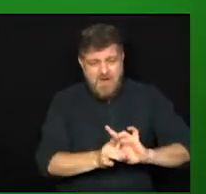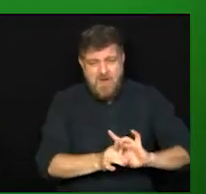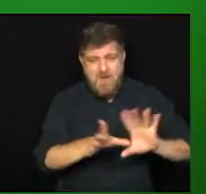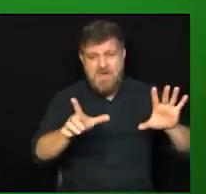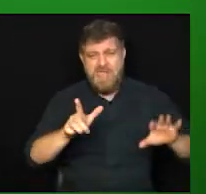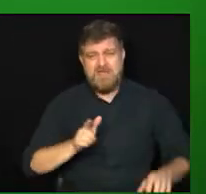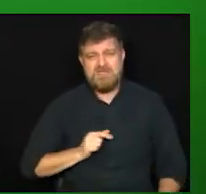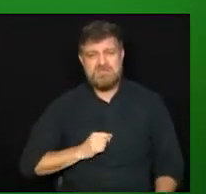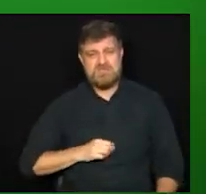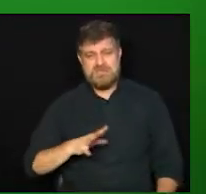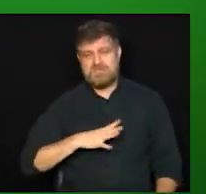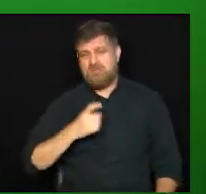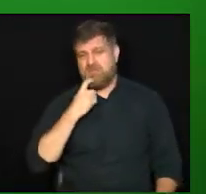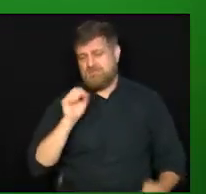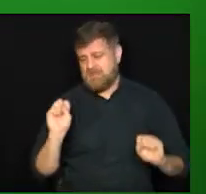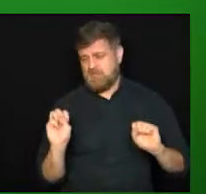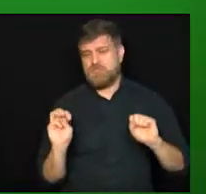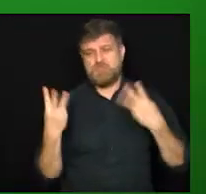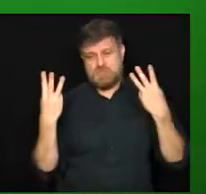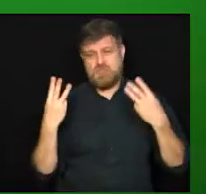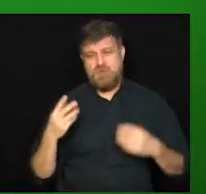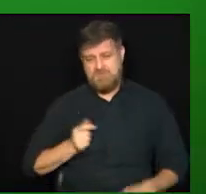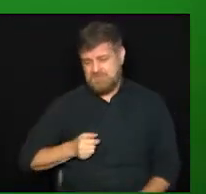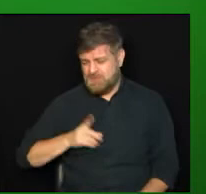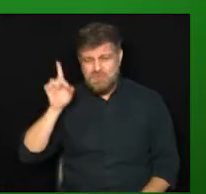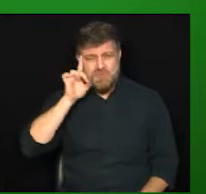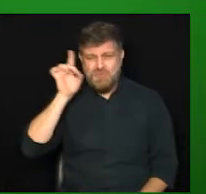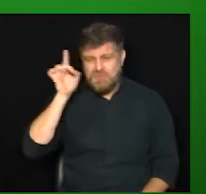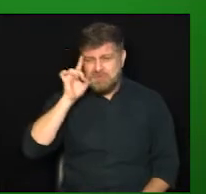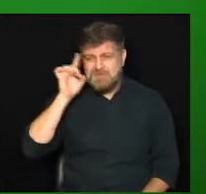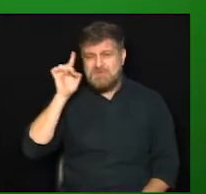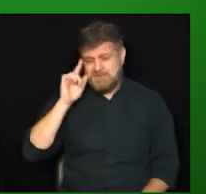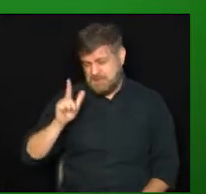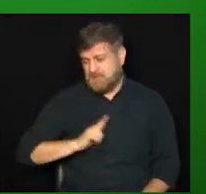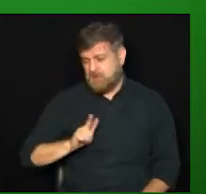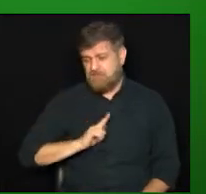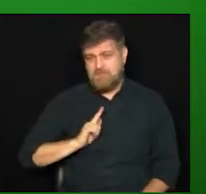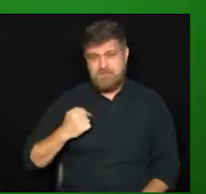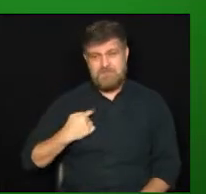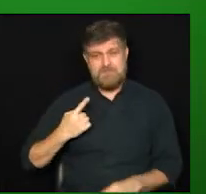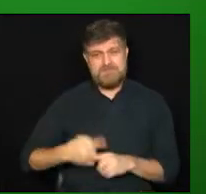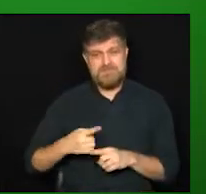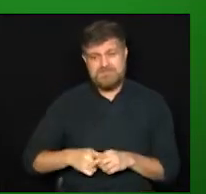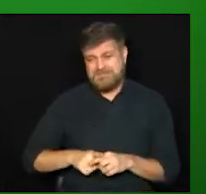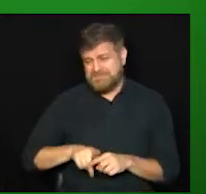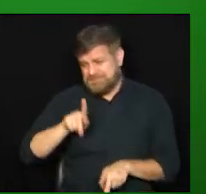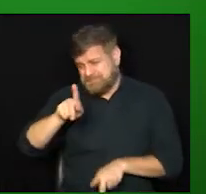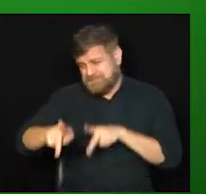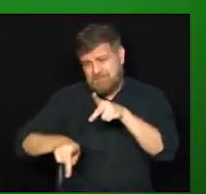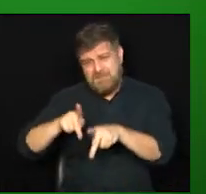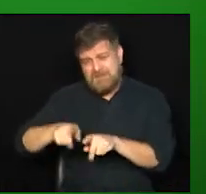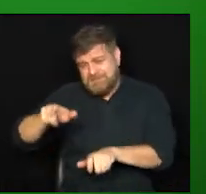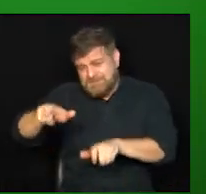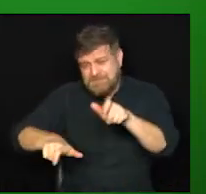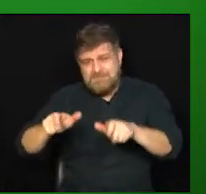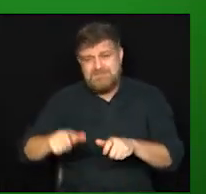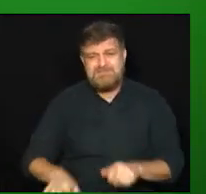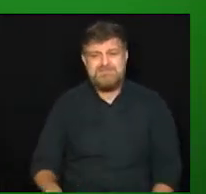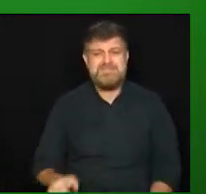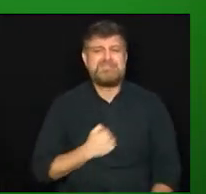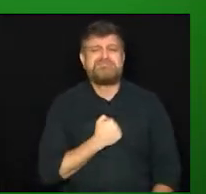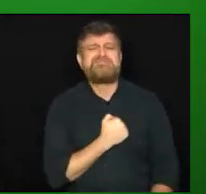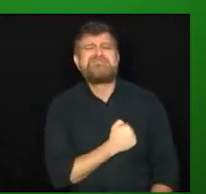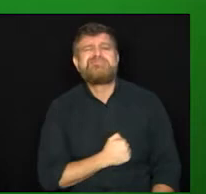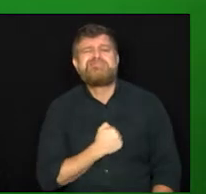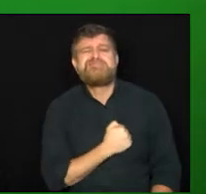em Campinas de segunda a segunda. Eu acredito nisso, né? Porque é um público que está sentindo muita falta